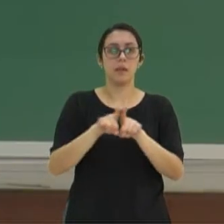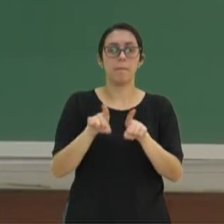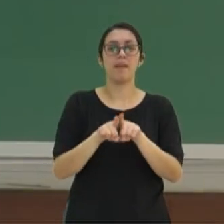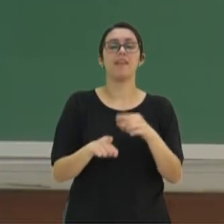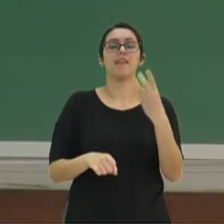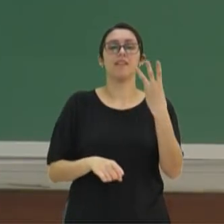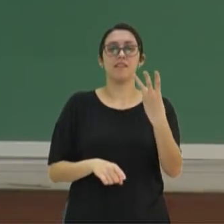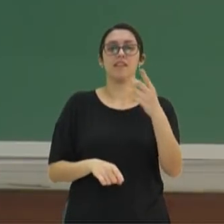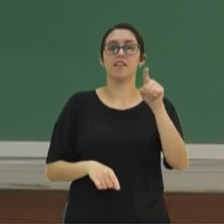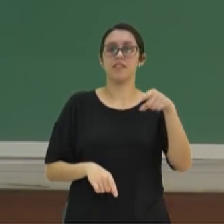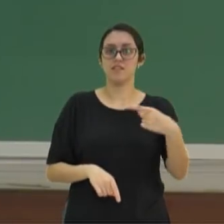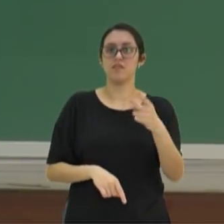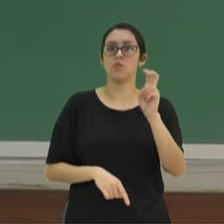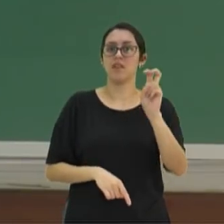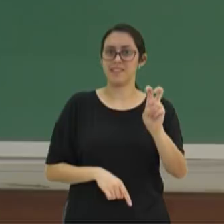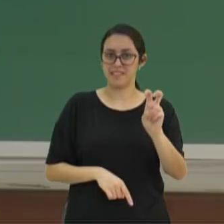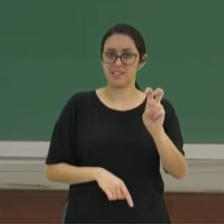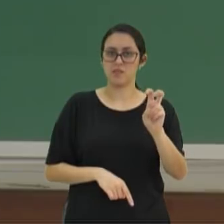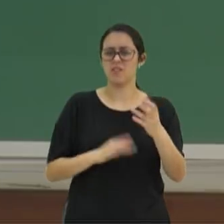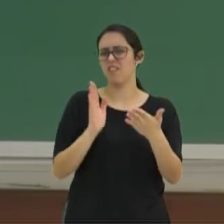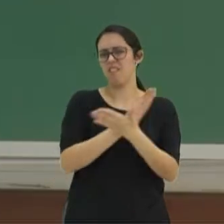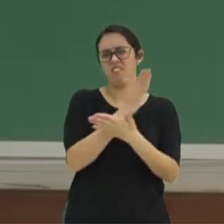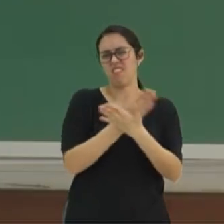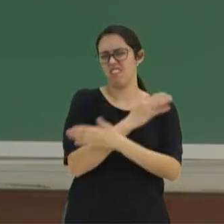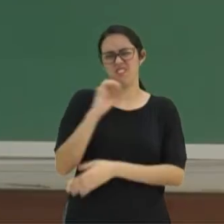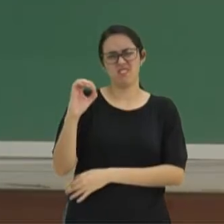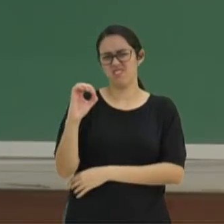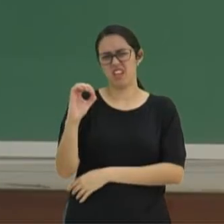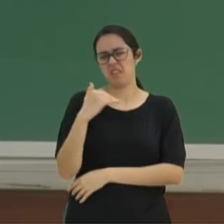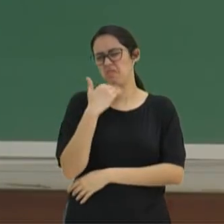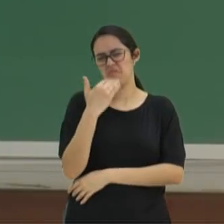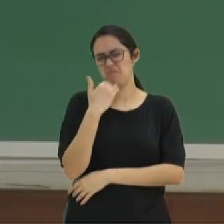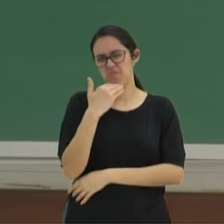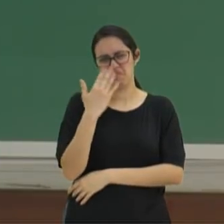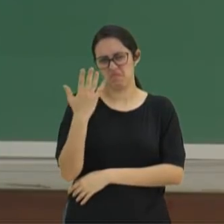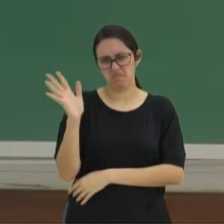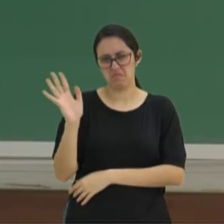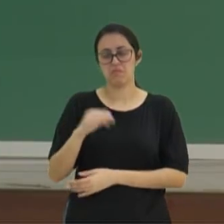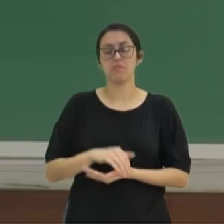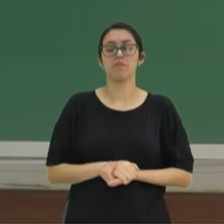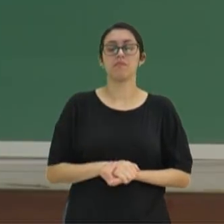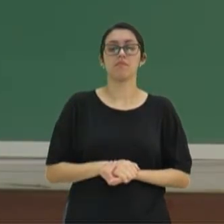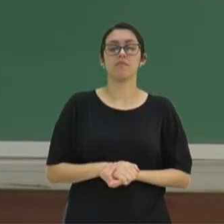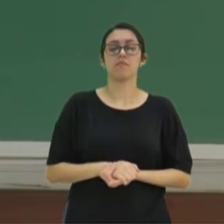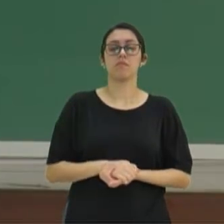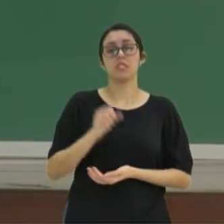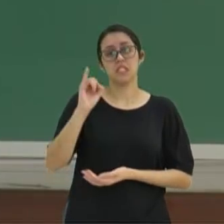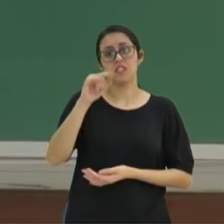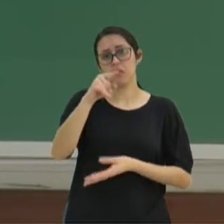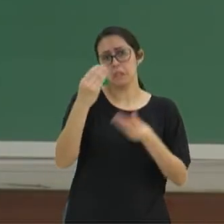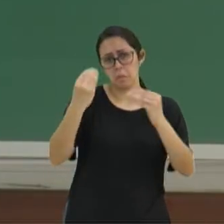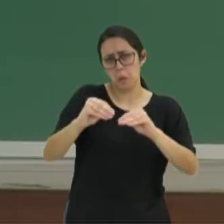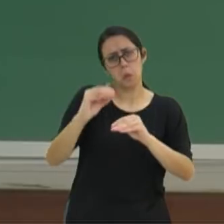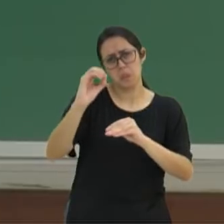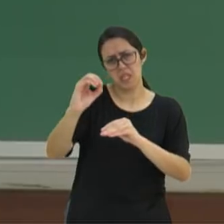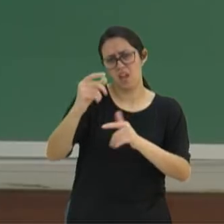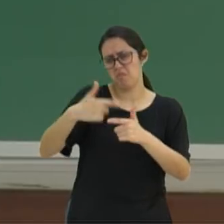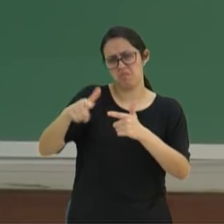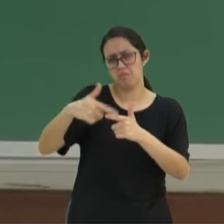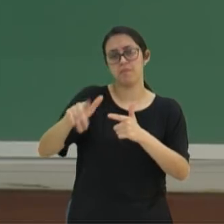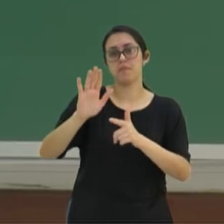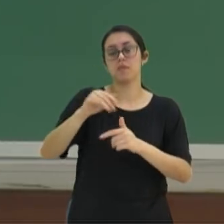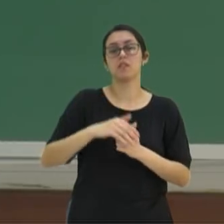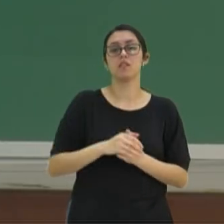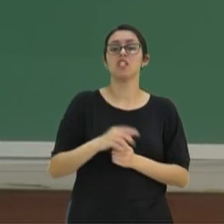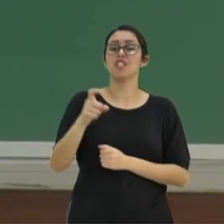ou 3,5, eu tirei o zero, né? No cálculo aqui não há necessidade, mas se você colocou, beleza. E o X é o